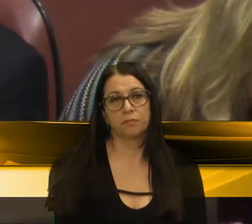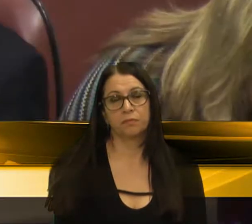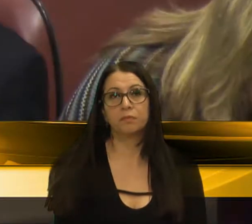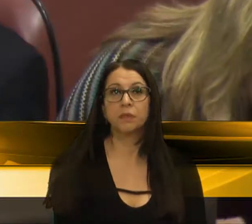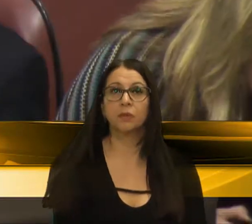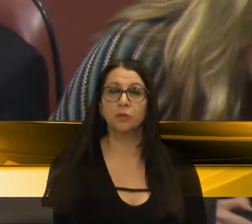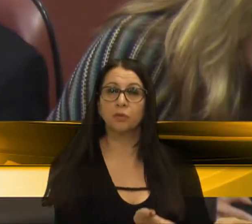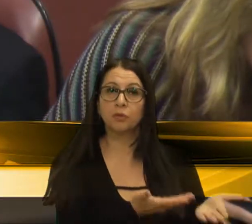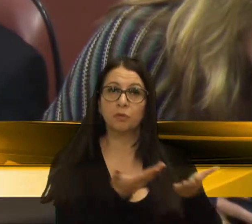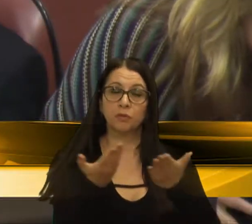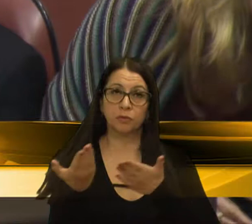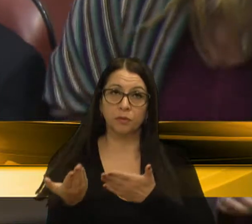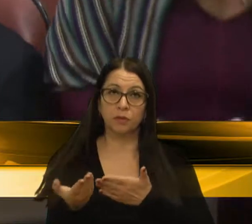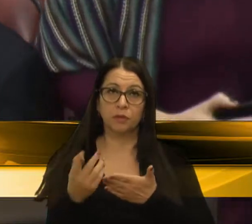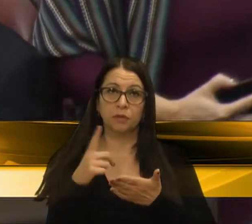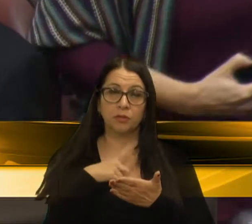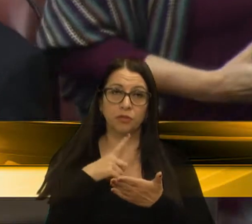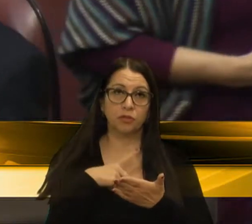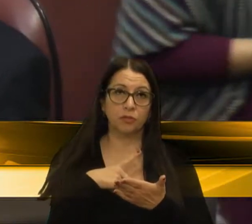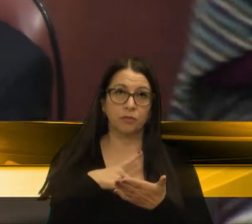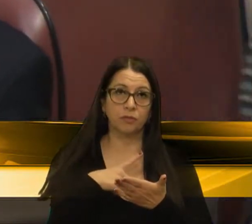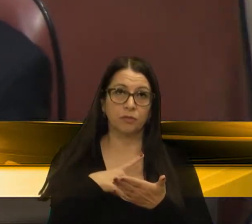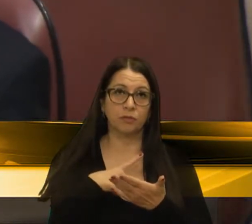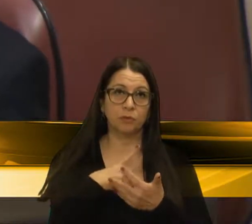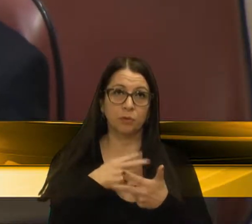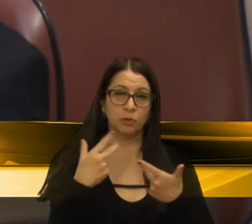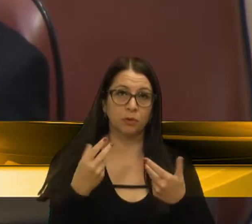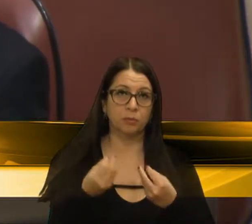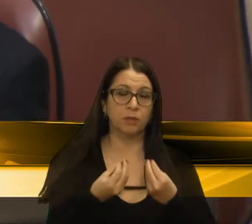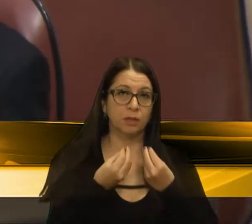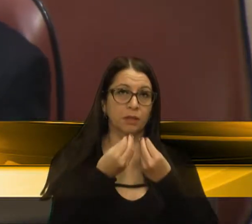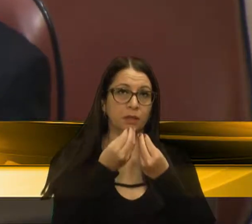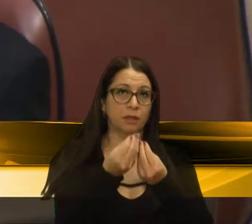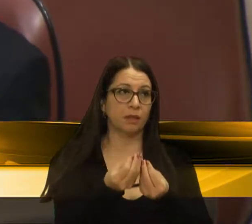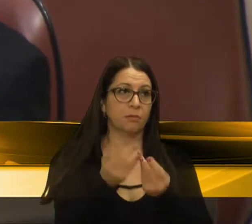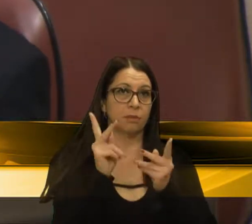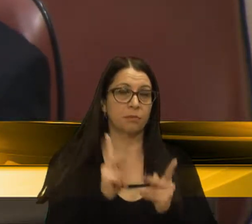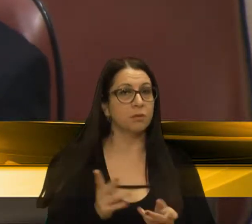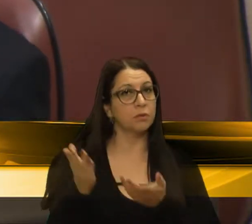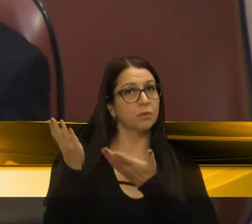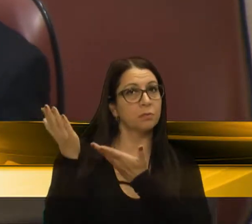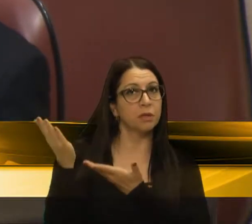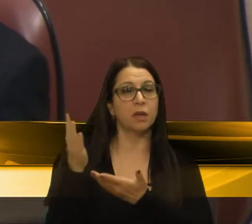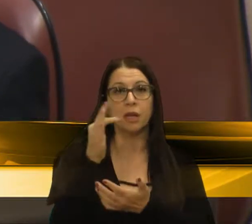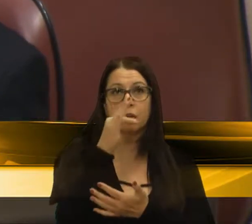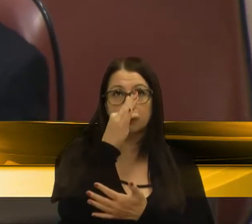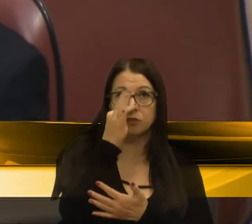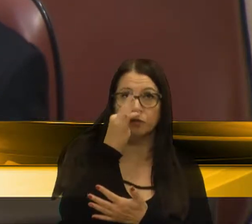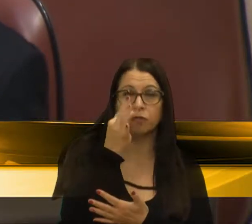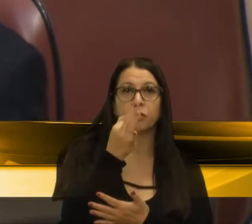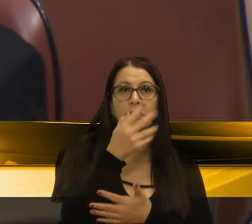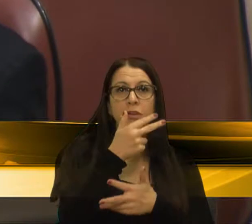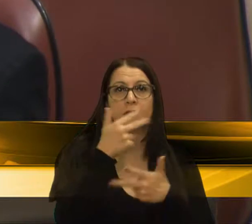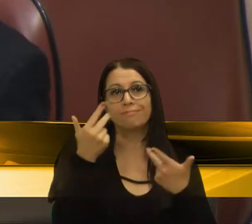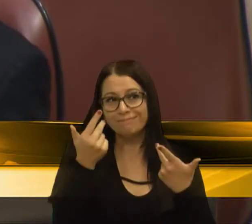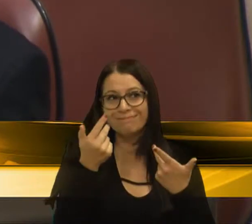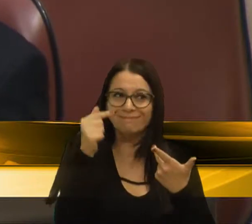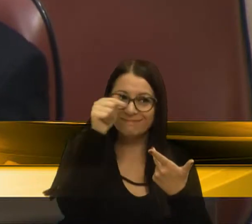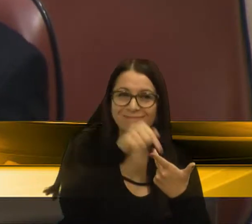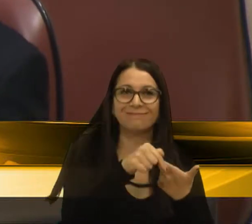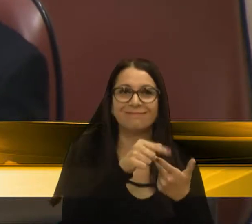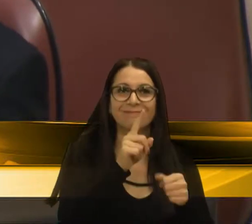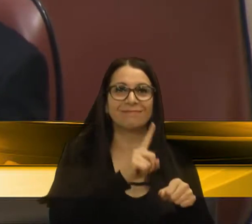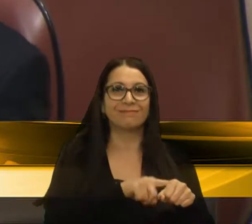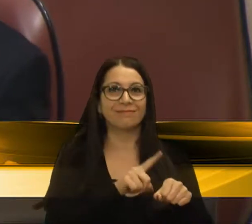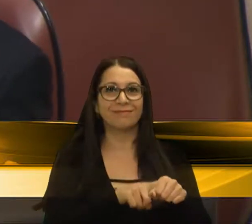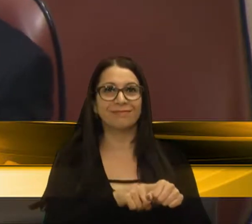Convido aqueles que tiverem alguma coisa para entregar para os nossos homenageados, flores ou coisa parecida, que venham nesse